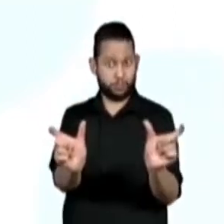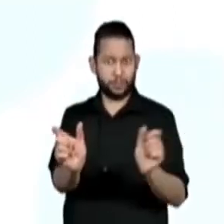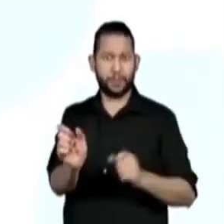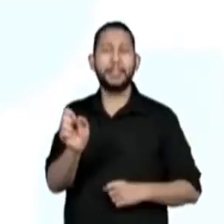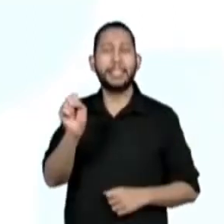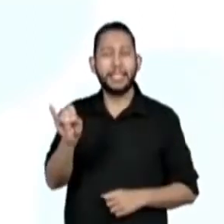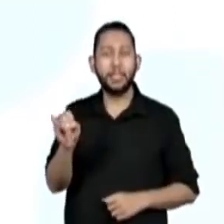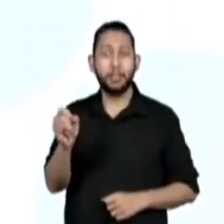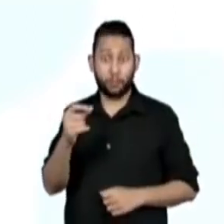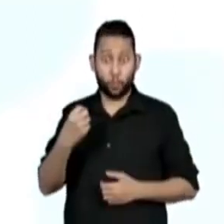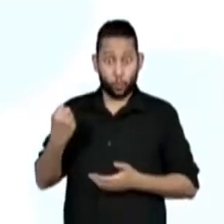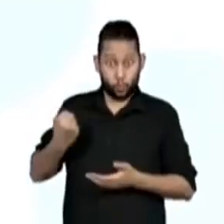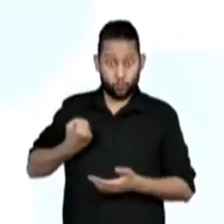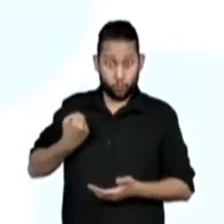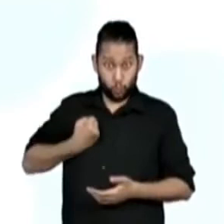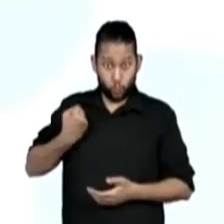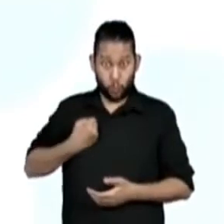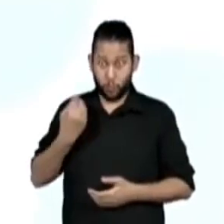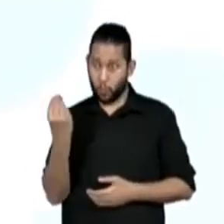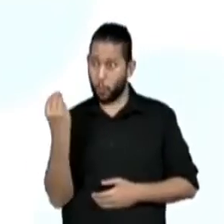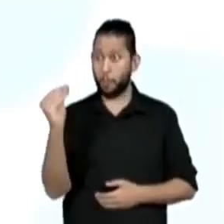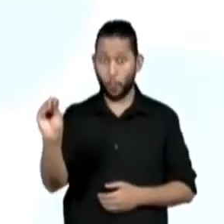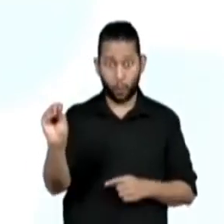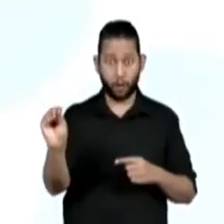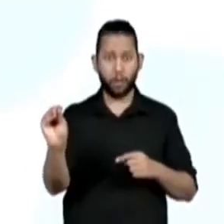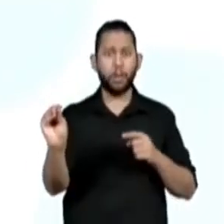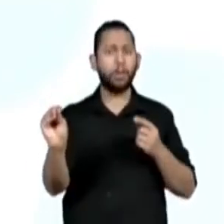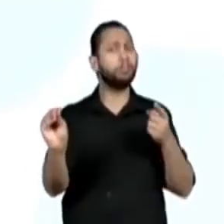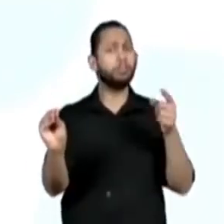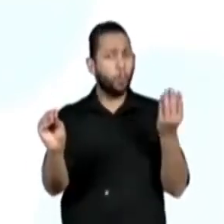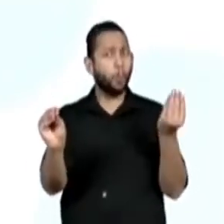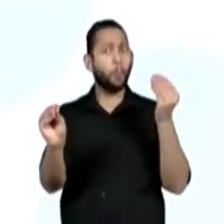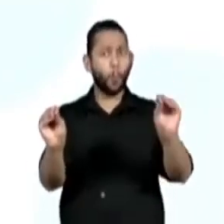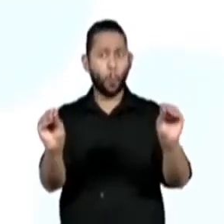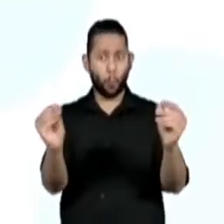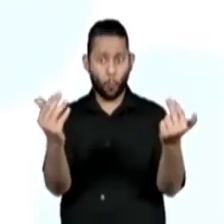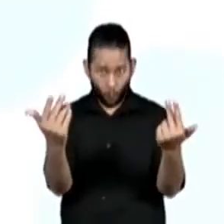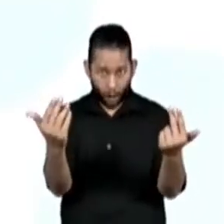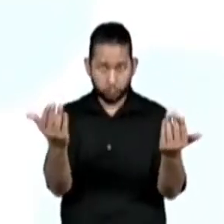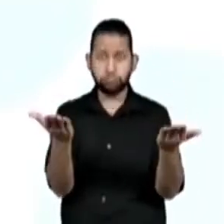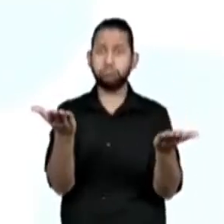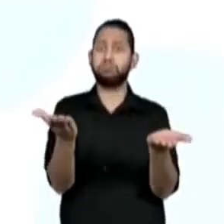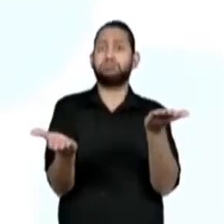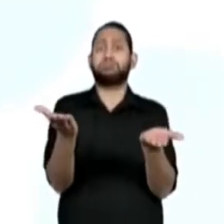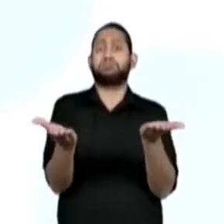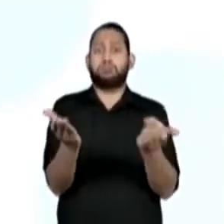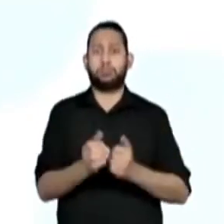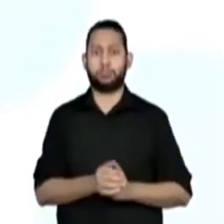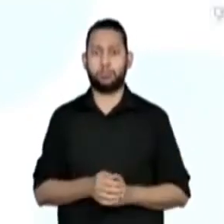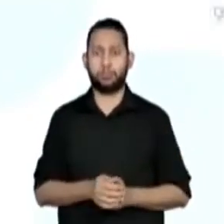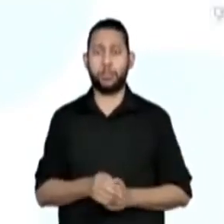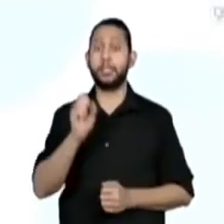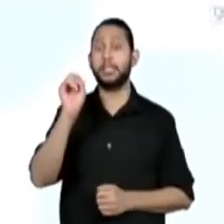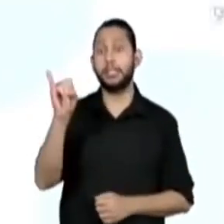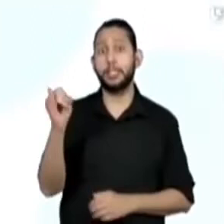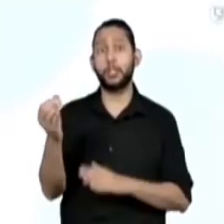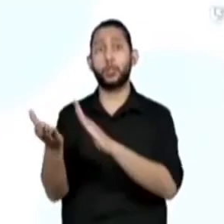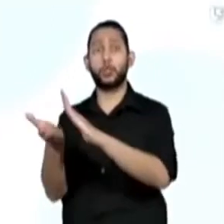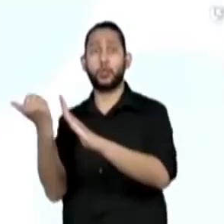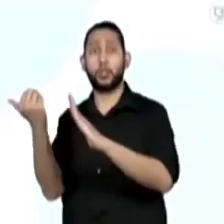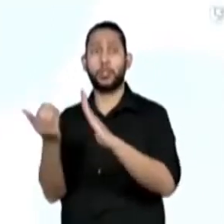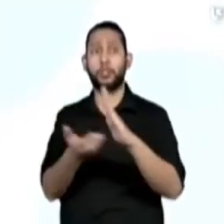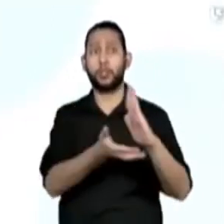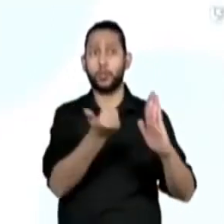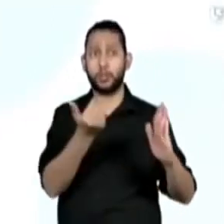adicionamos ou subtraímos um mesmo número a cada um desses termos deixa o grifar aqui quando adicionamos